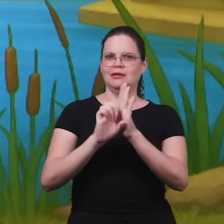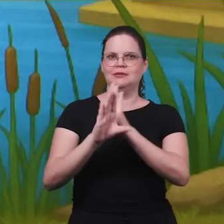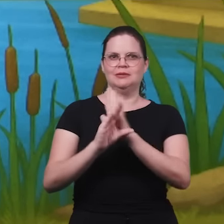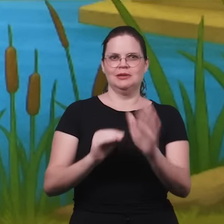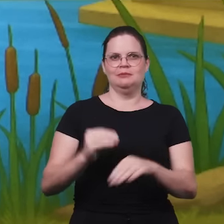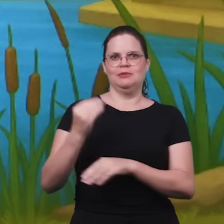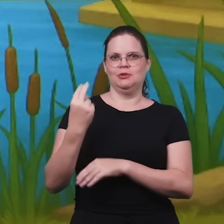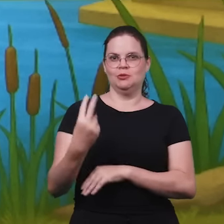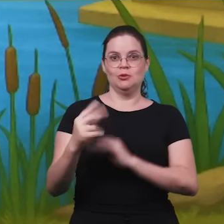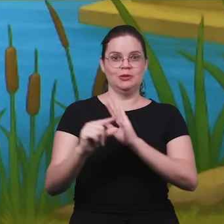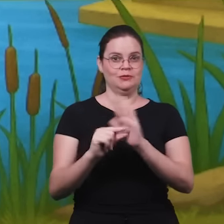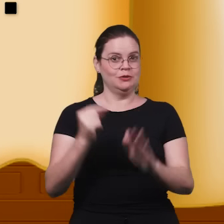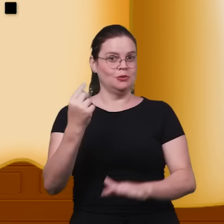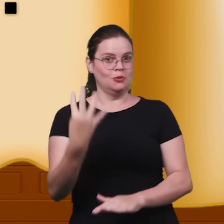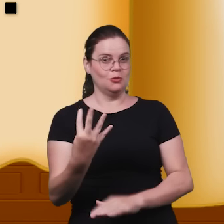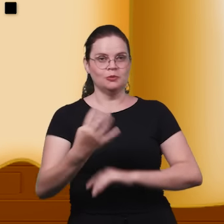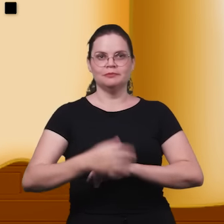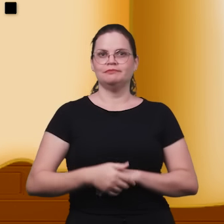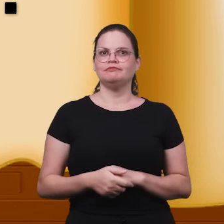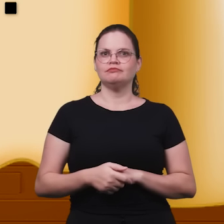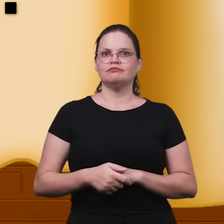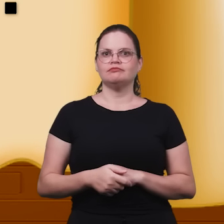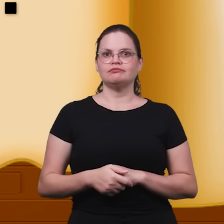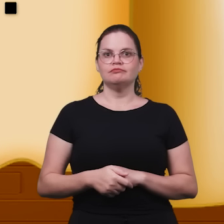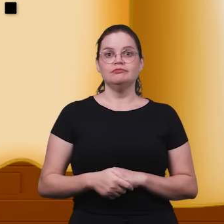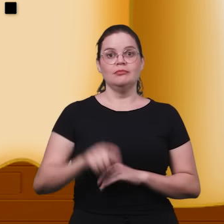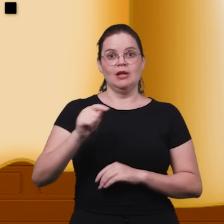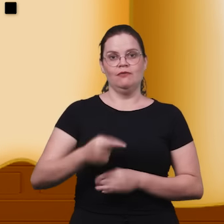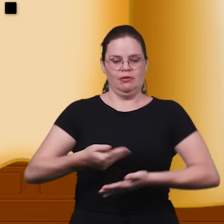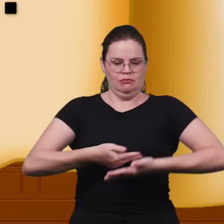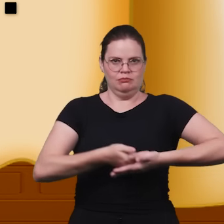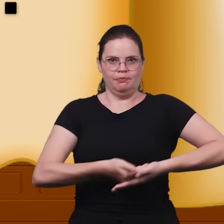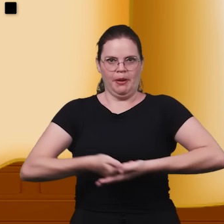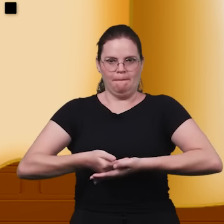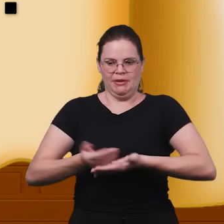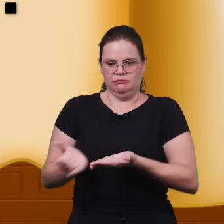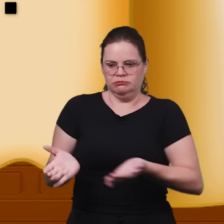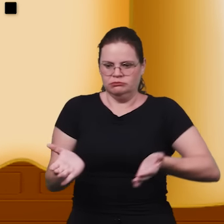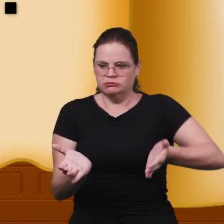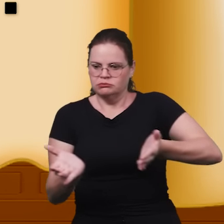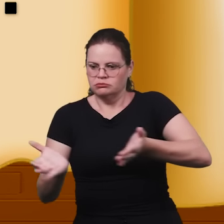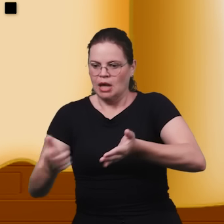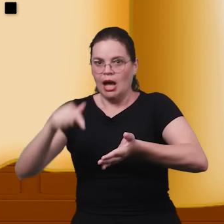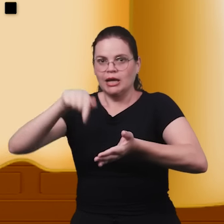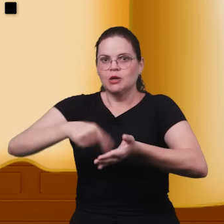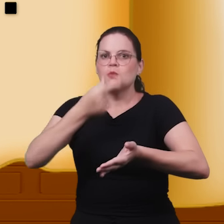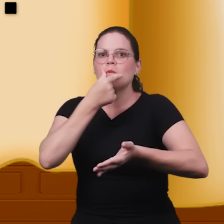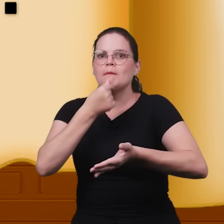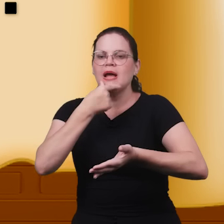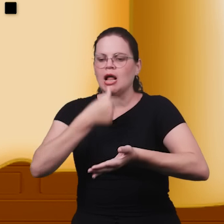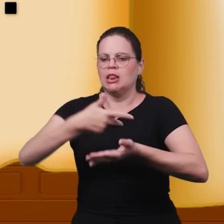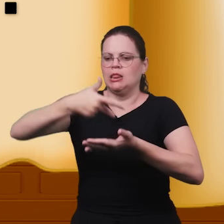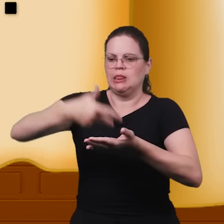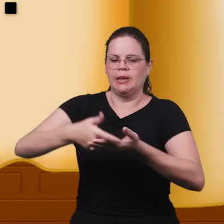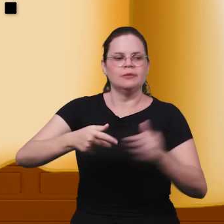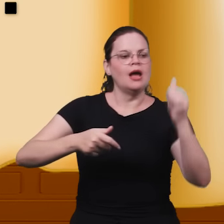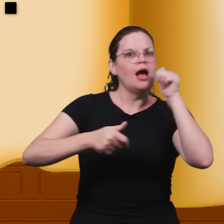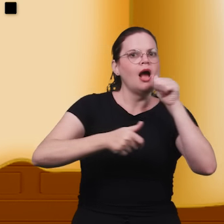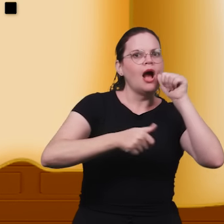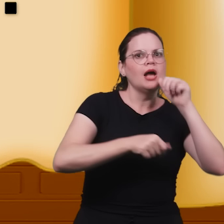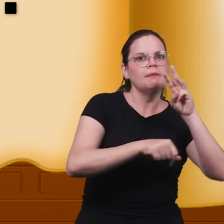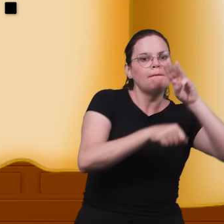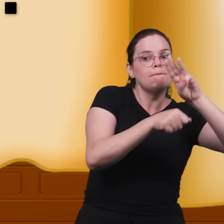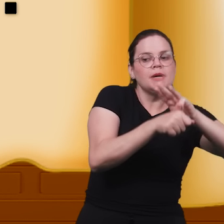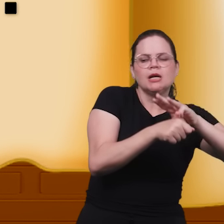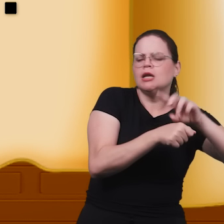capítulo 2, versículo 4. E a irmã do menino postou-se de longe para saber o